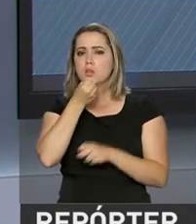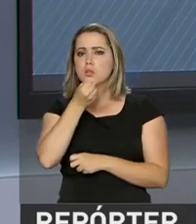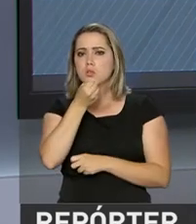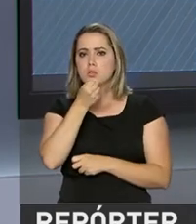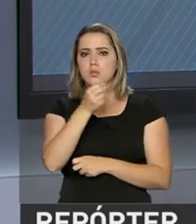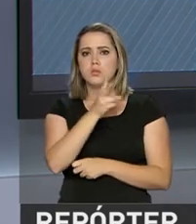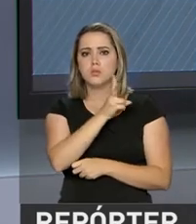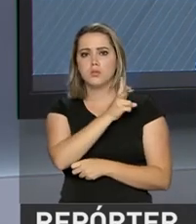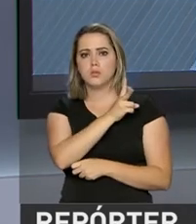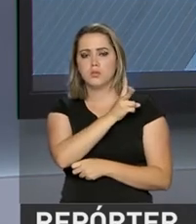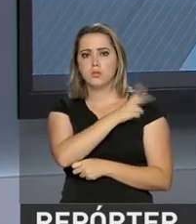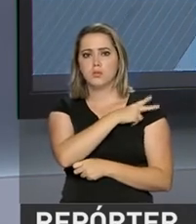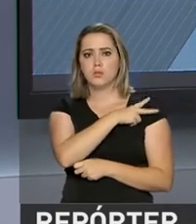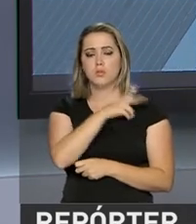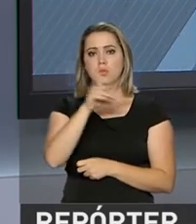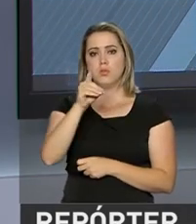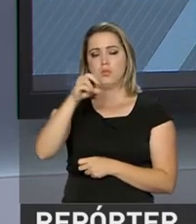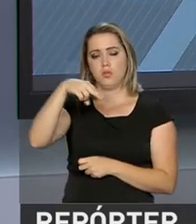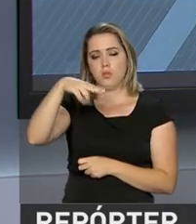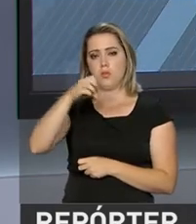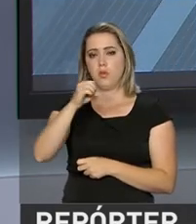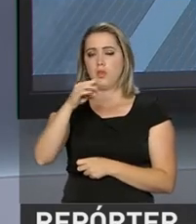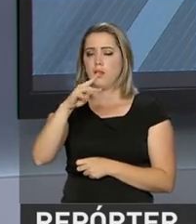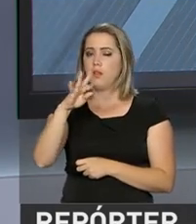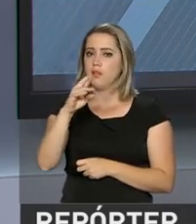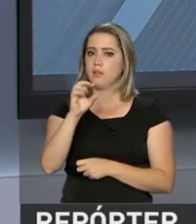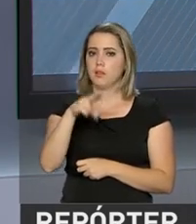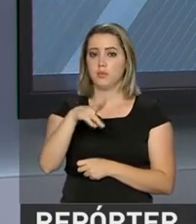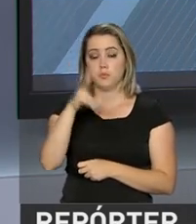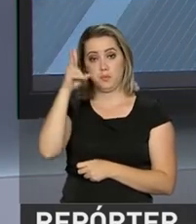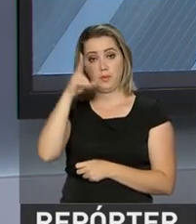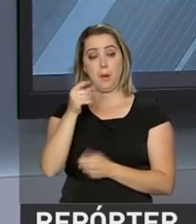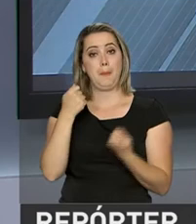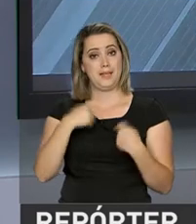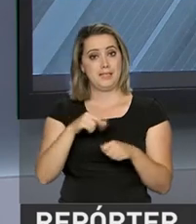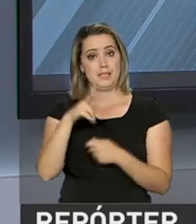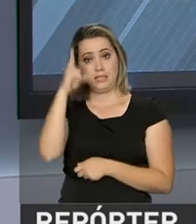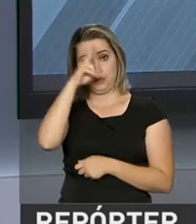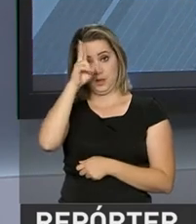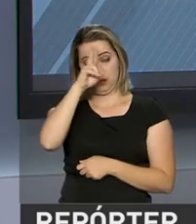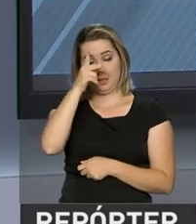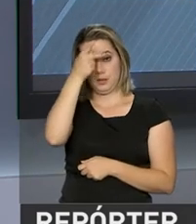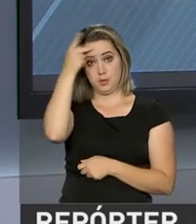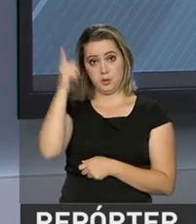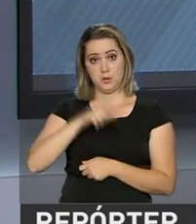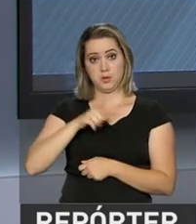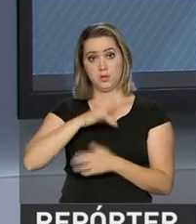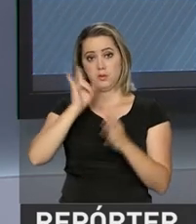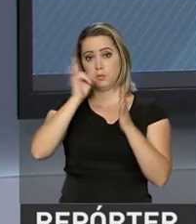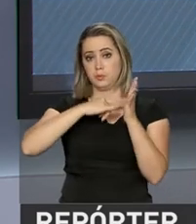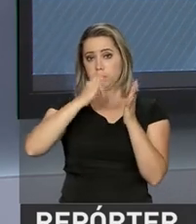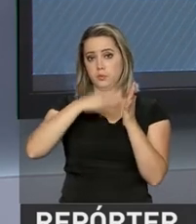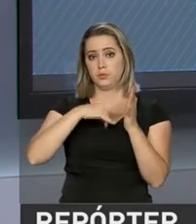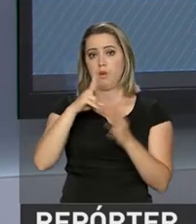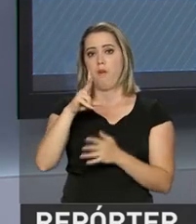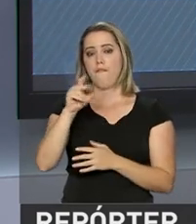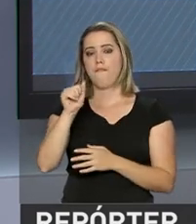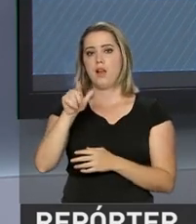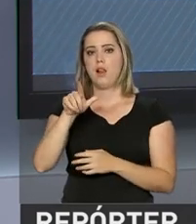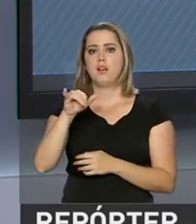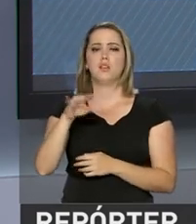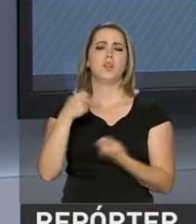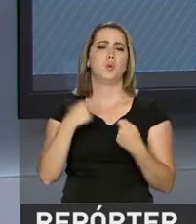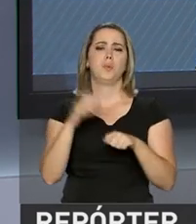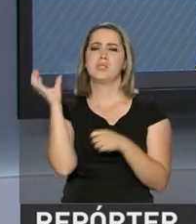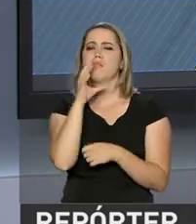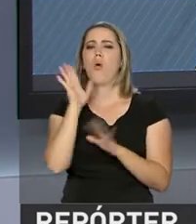diretor do departamento nacional de trânsito vale lembrar que os motoristas que têm carteira de habilitação válida não precisam